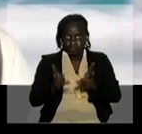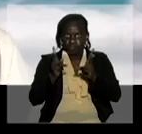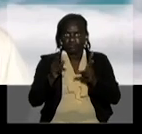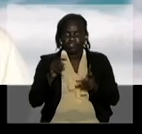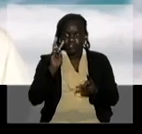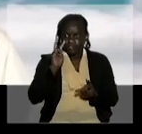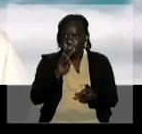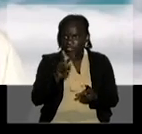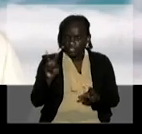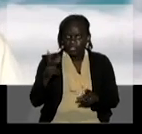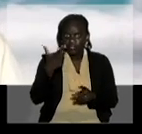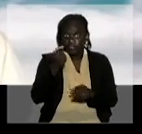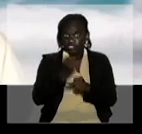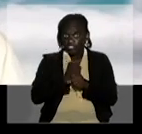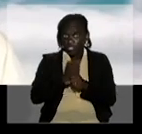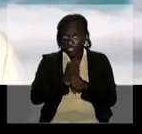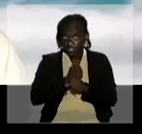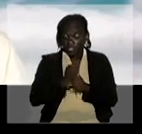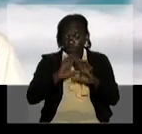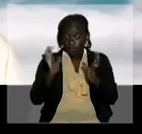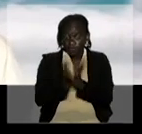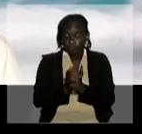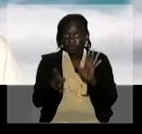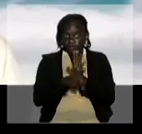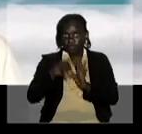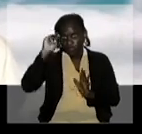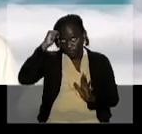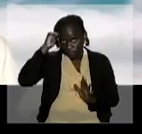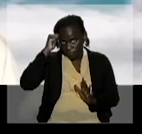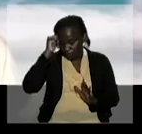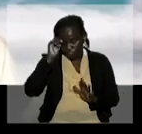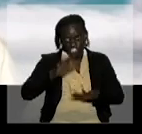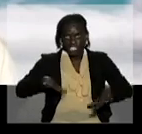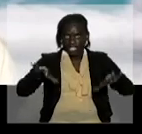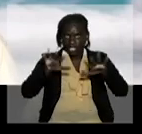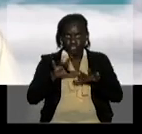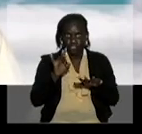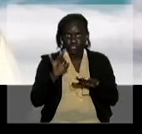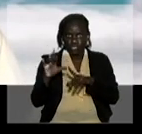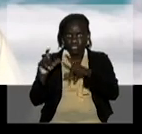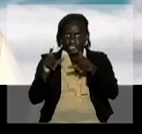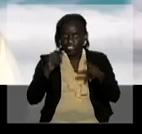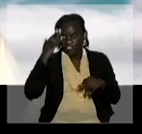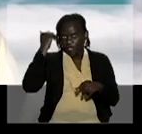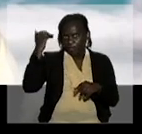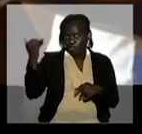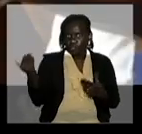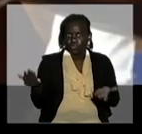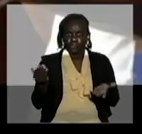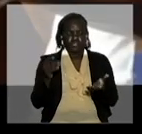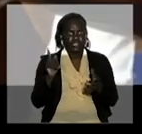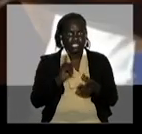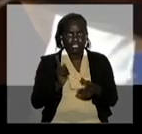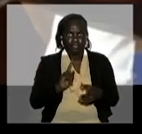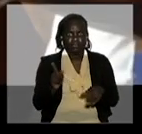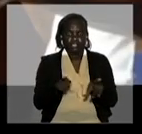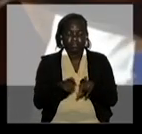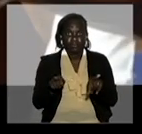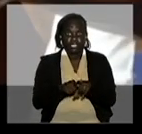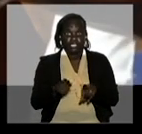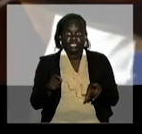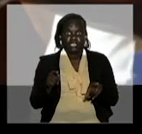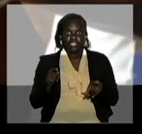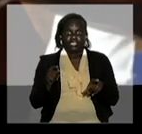dessa perspectiva, olhando há 20 anos para a comunidade negra de uma forma geral. Não só clicando nos grandes artistas,